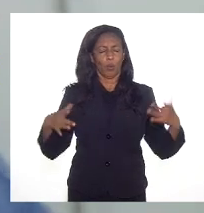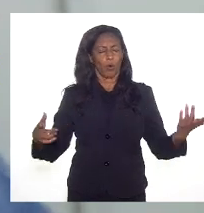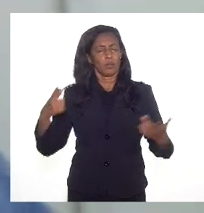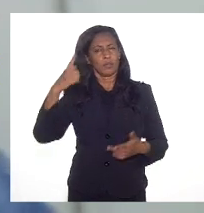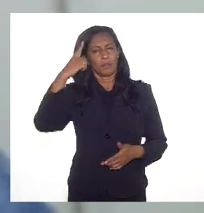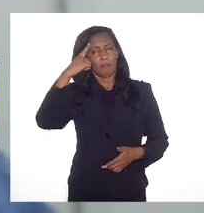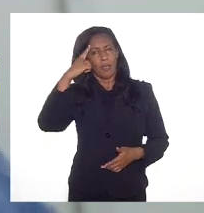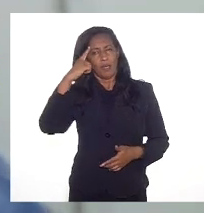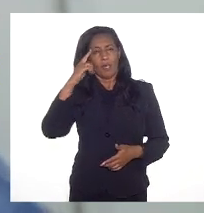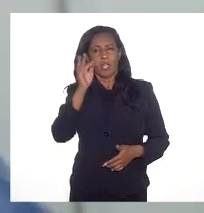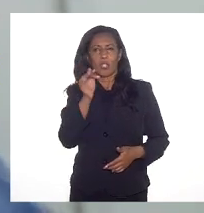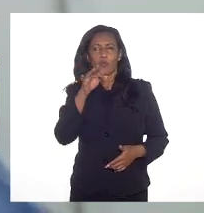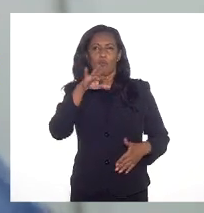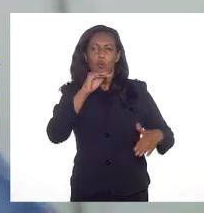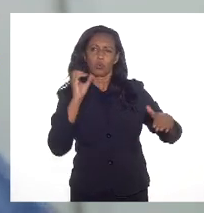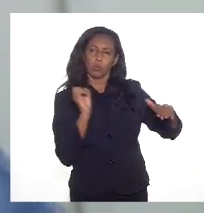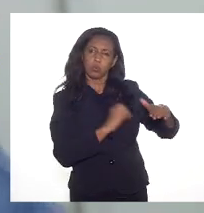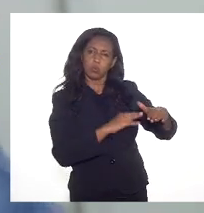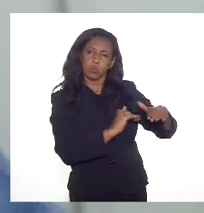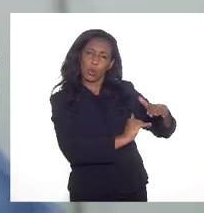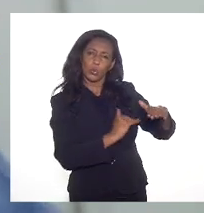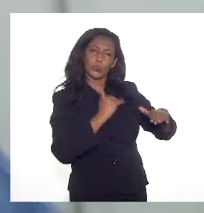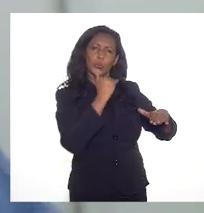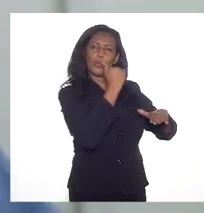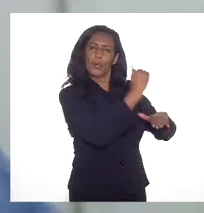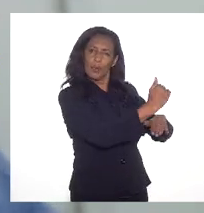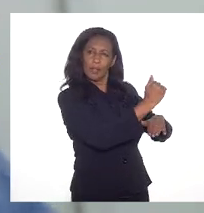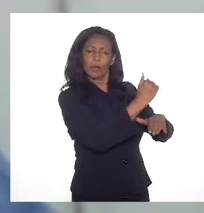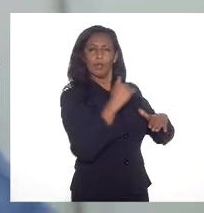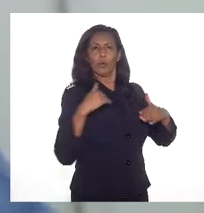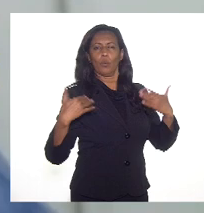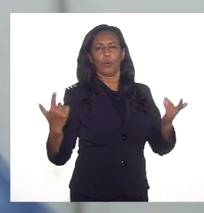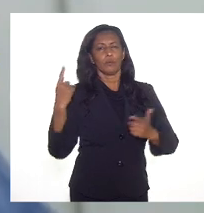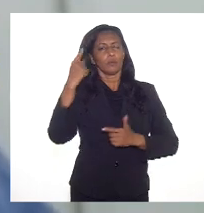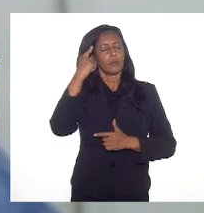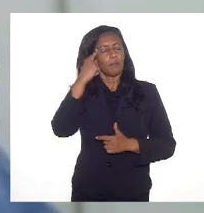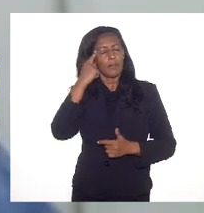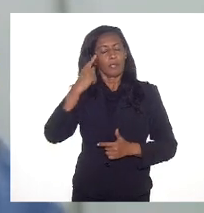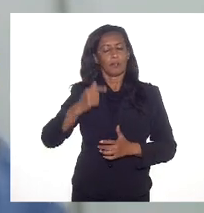em fundo soberano, quando se pensa